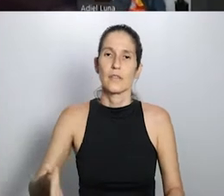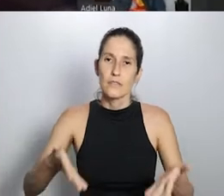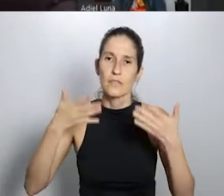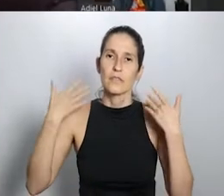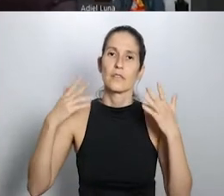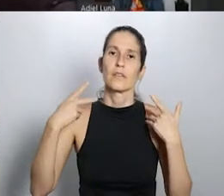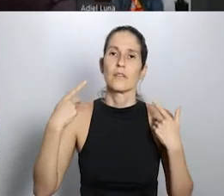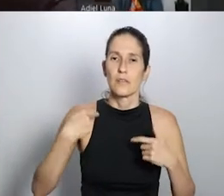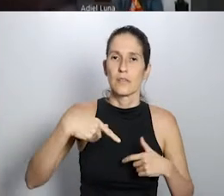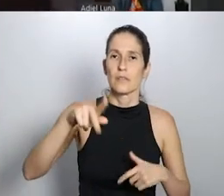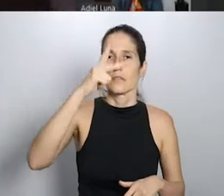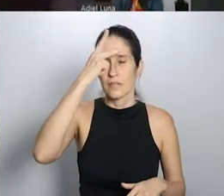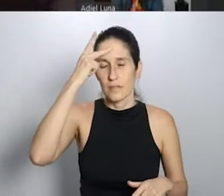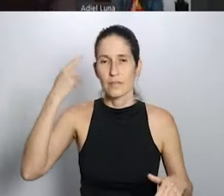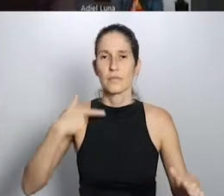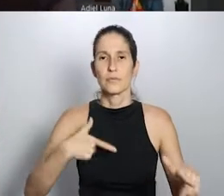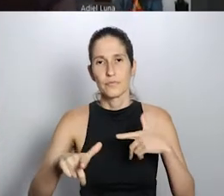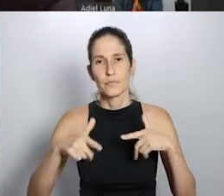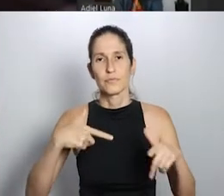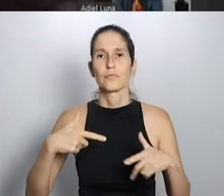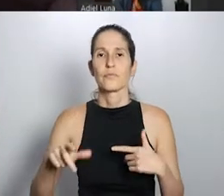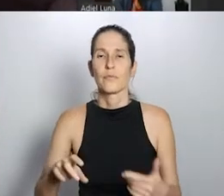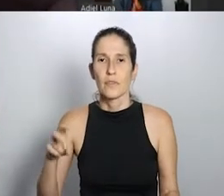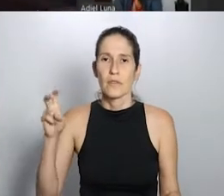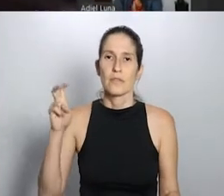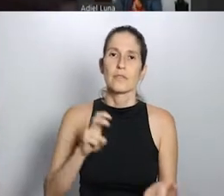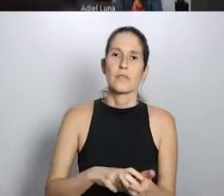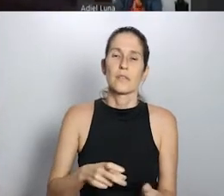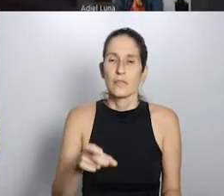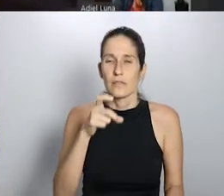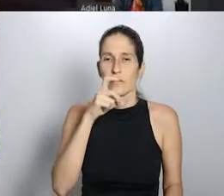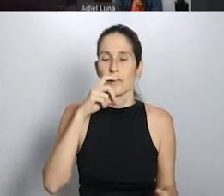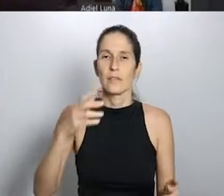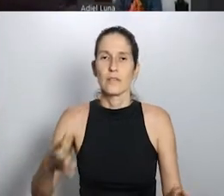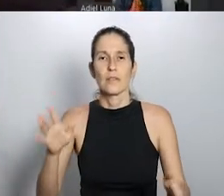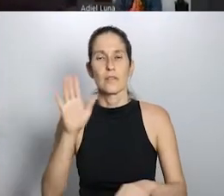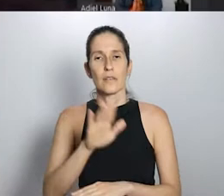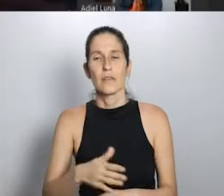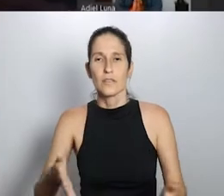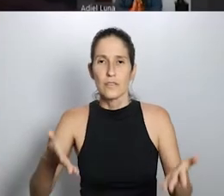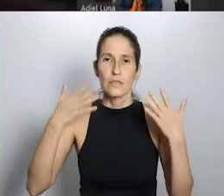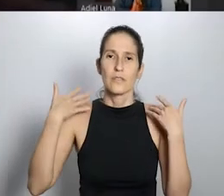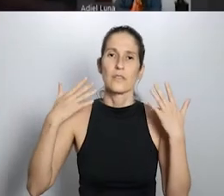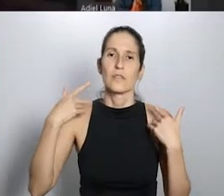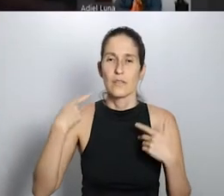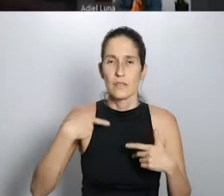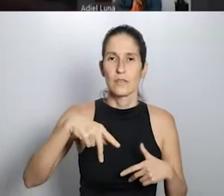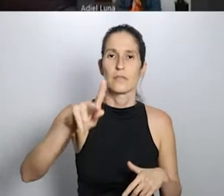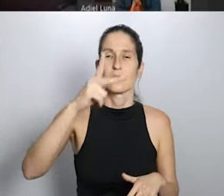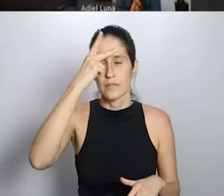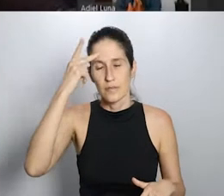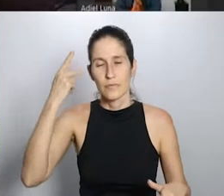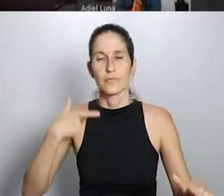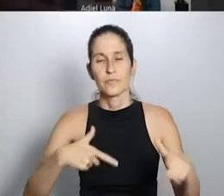de inverno, acaba o verão, e o sertanejo faz a plantação. Chega de inverno.